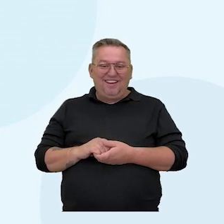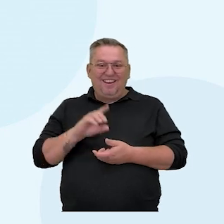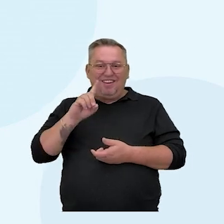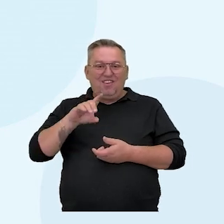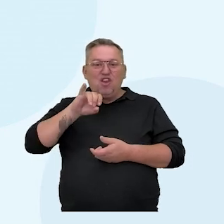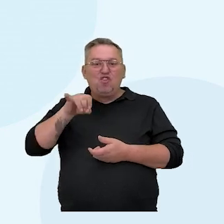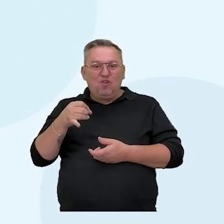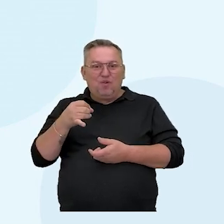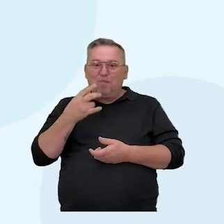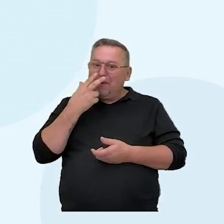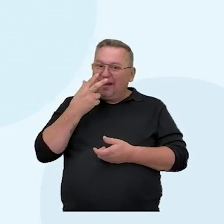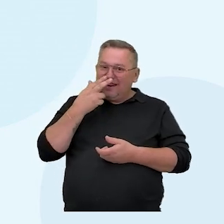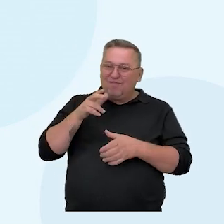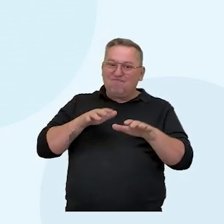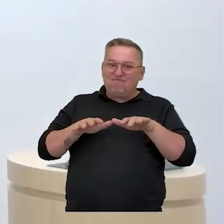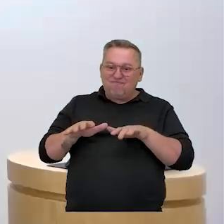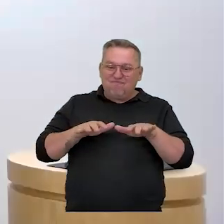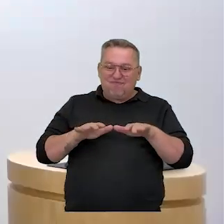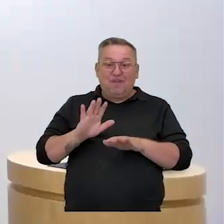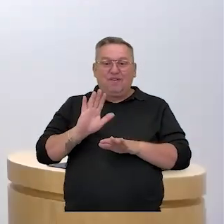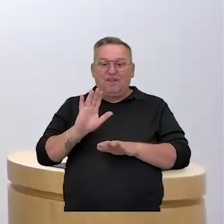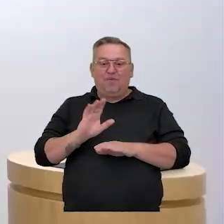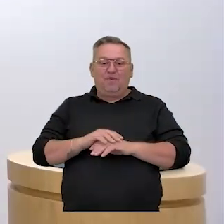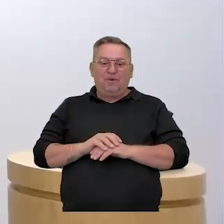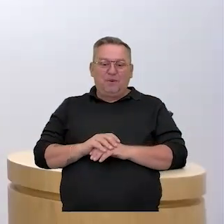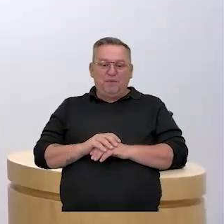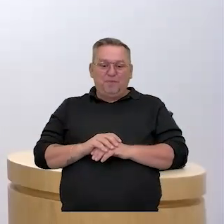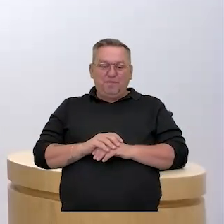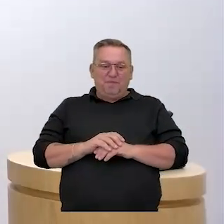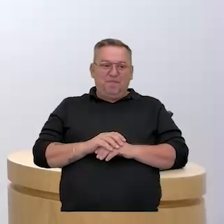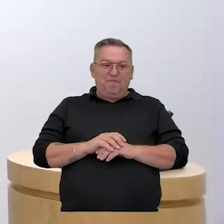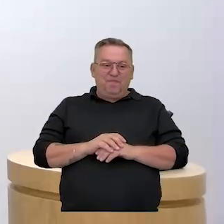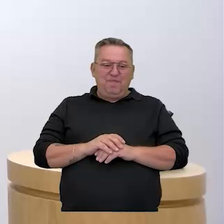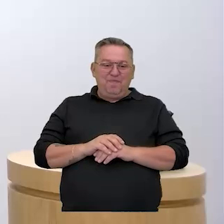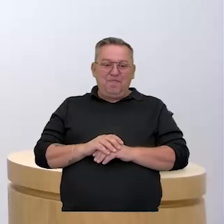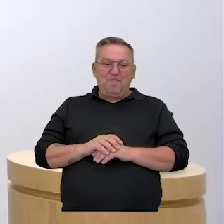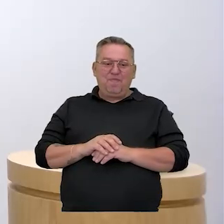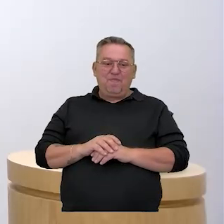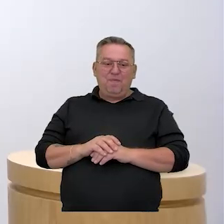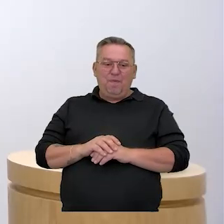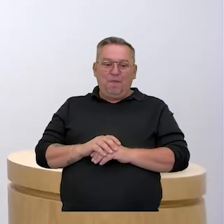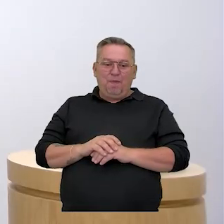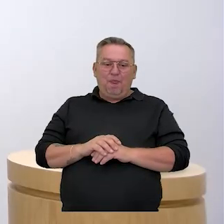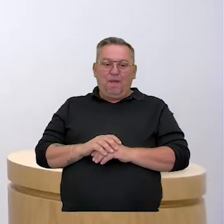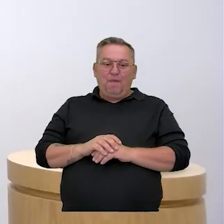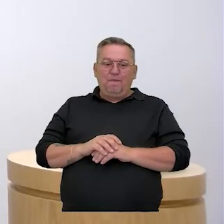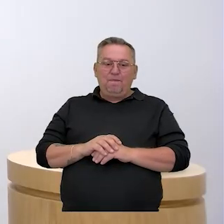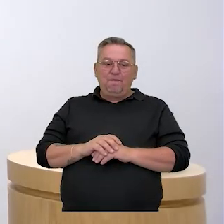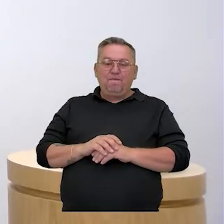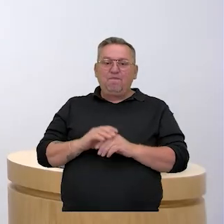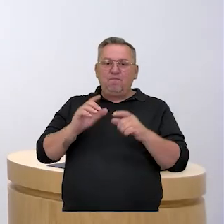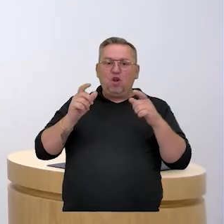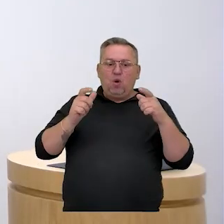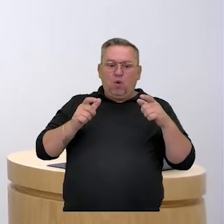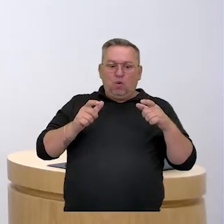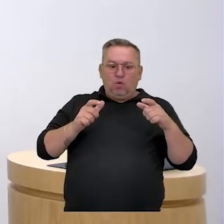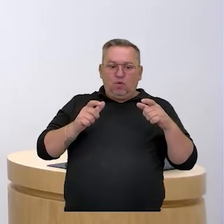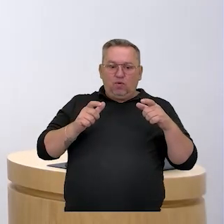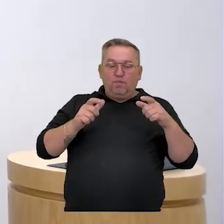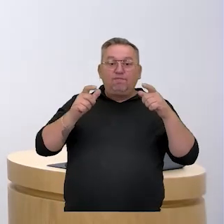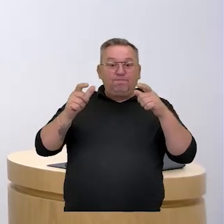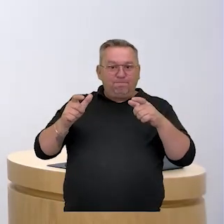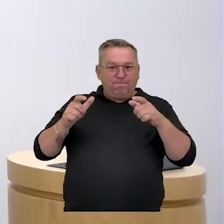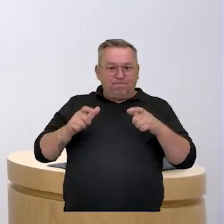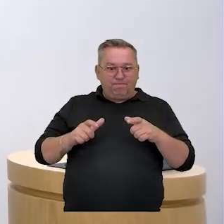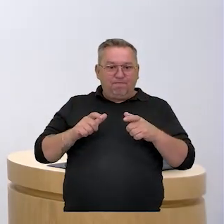did you, né? Então, não did you, fica feio, né? Então aqui, ó, where quer dizer onde, ó. Tem onde aqui, tem onde